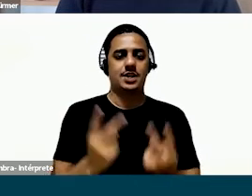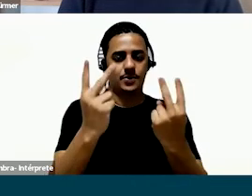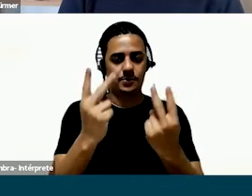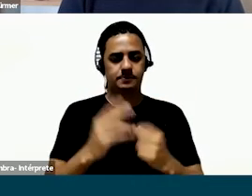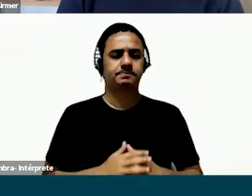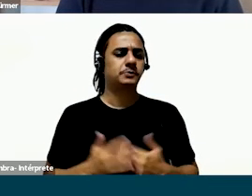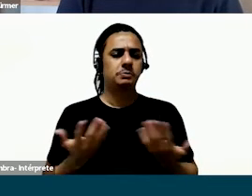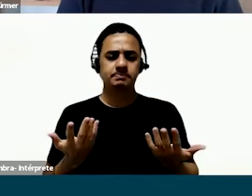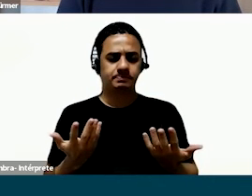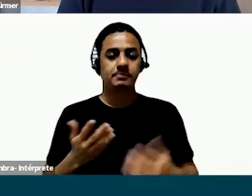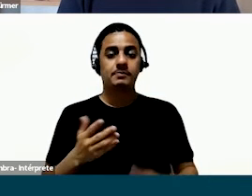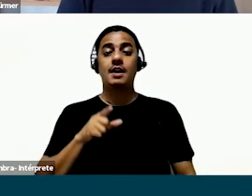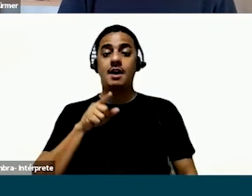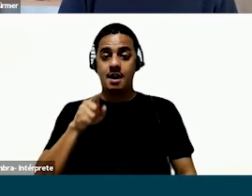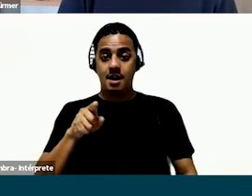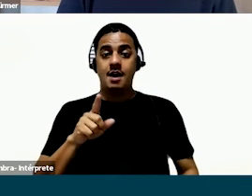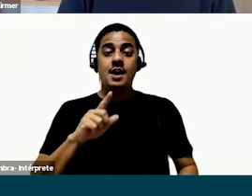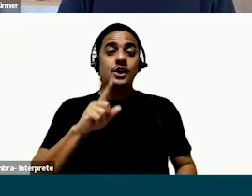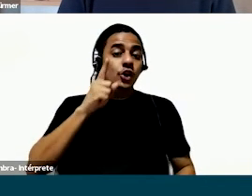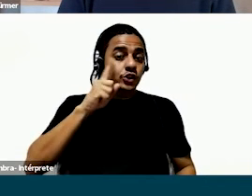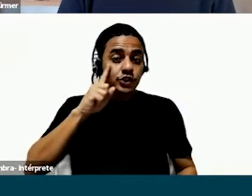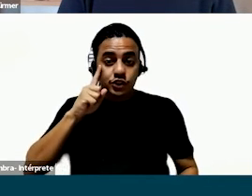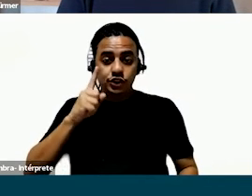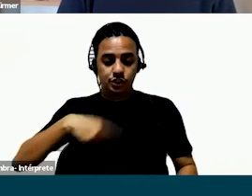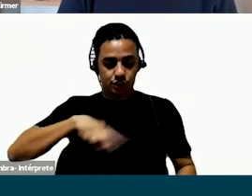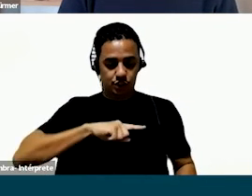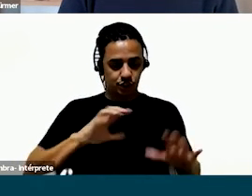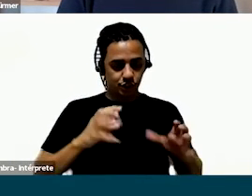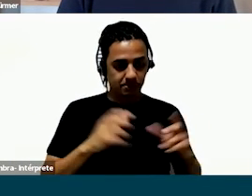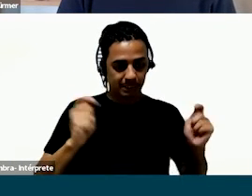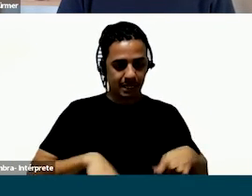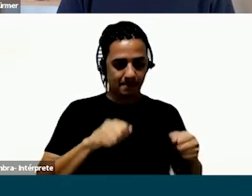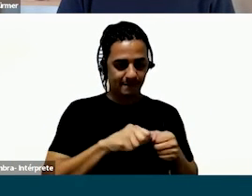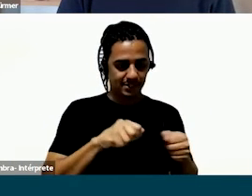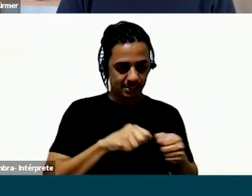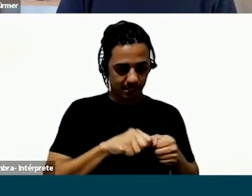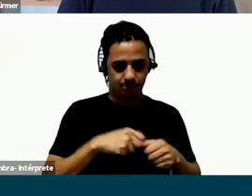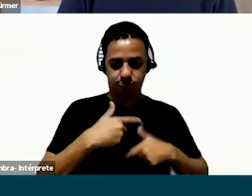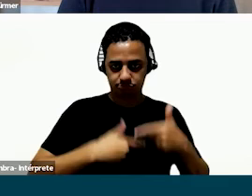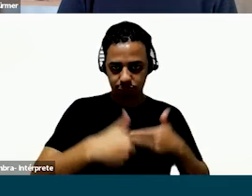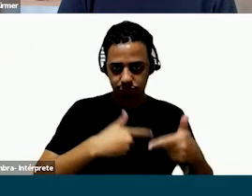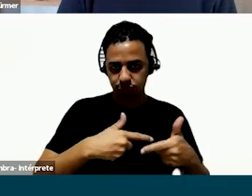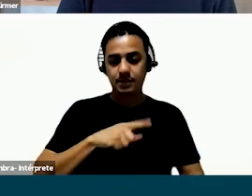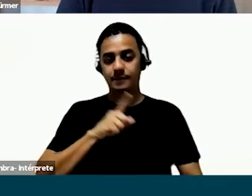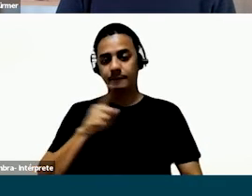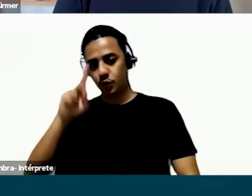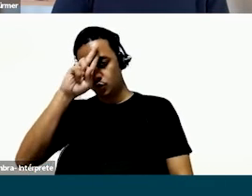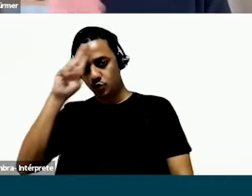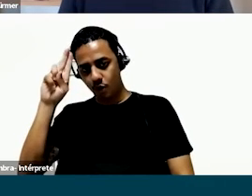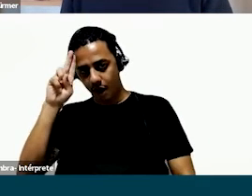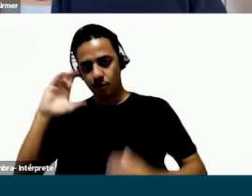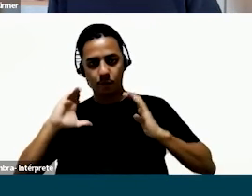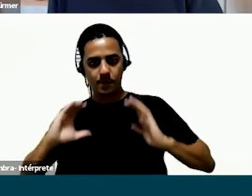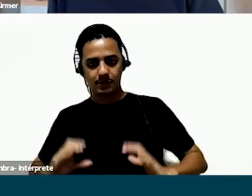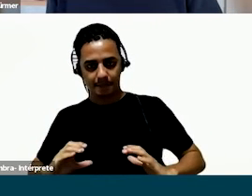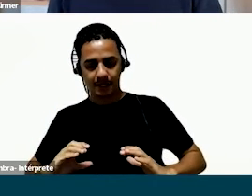de casualidade entre as métricas que você consegue mover do dia a dia, aquilo que é acionável e está na mão do time, e o comportamento do usuário e a